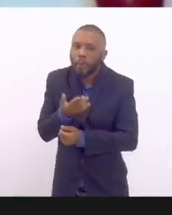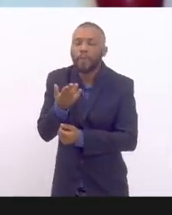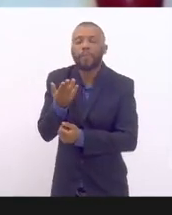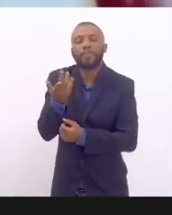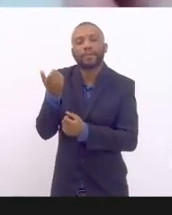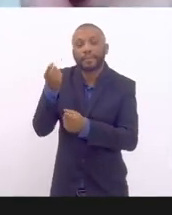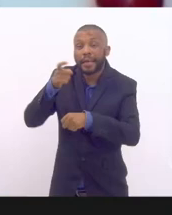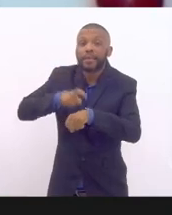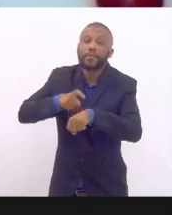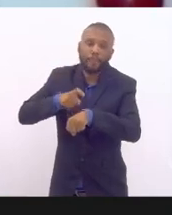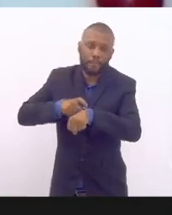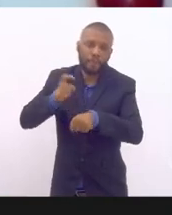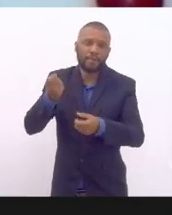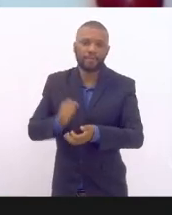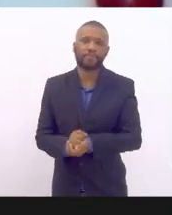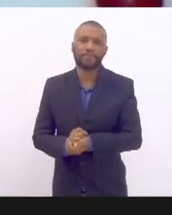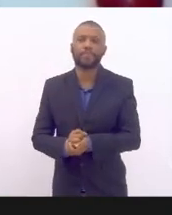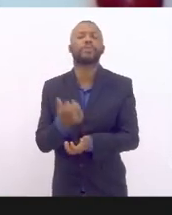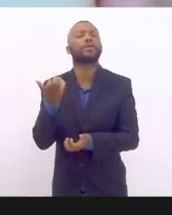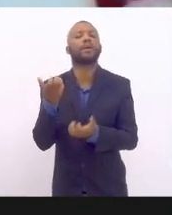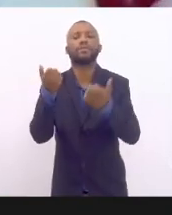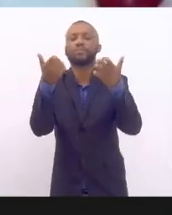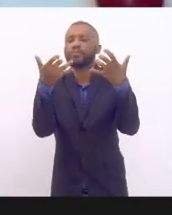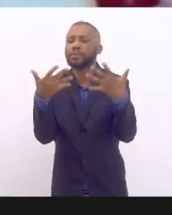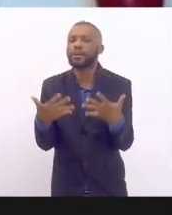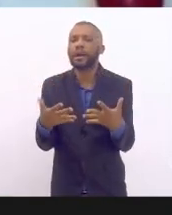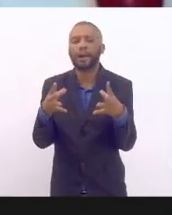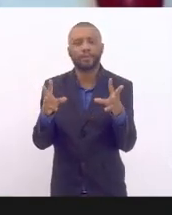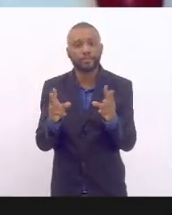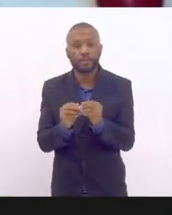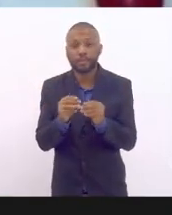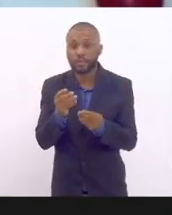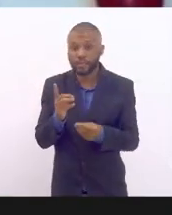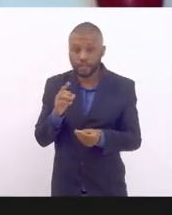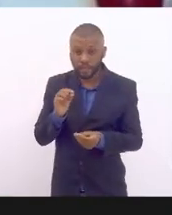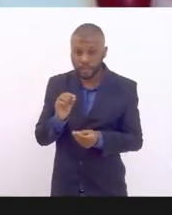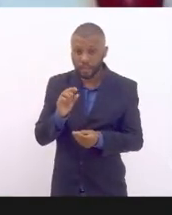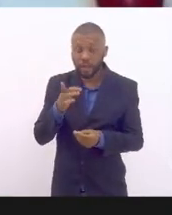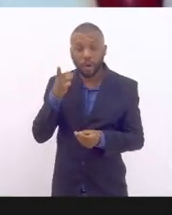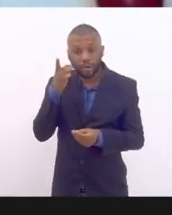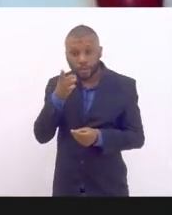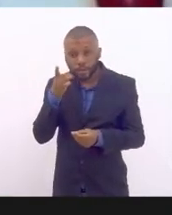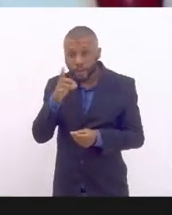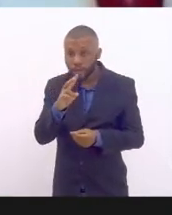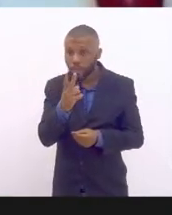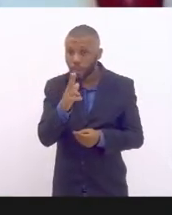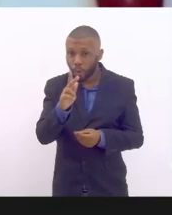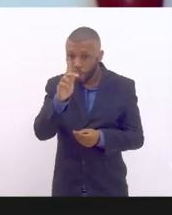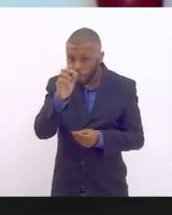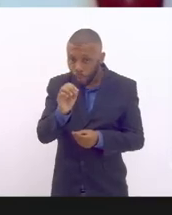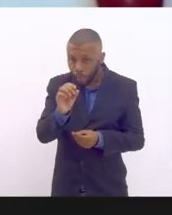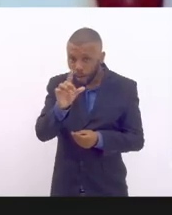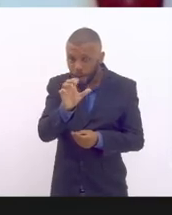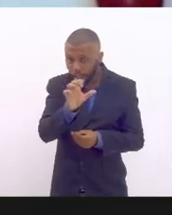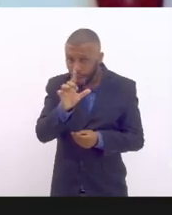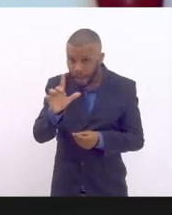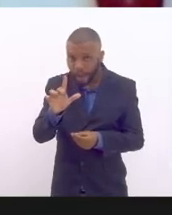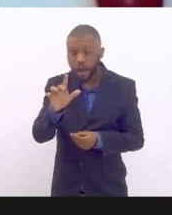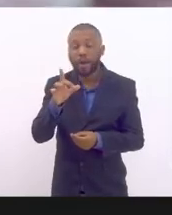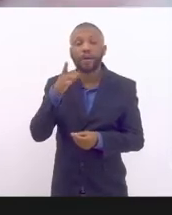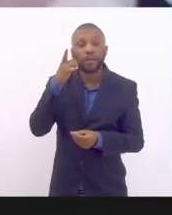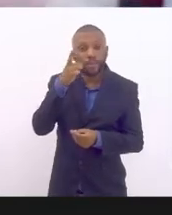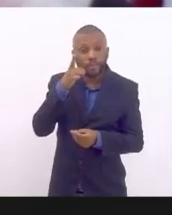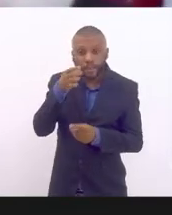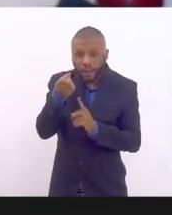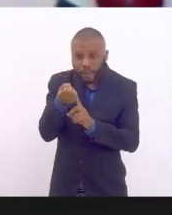nesse processo é a quero dizer aqui que o deputado Hugo Leal Deputado Estado do Rio de Janeiro e